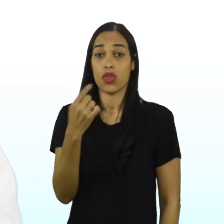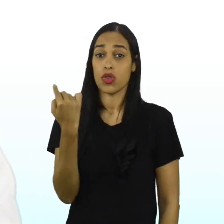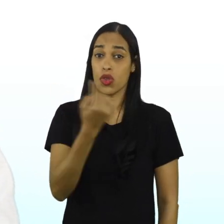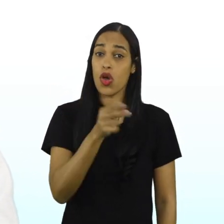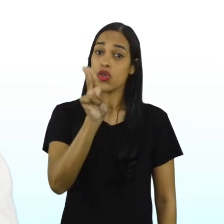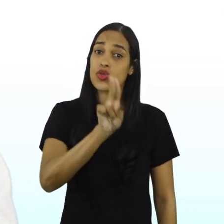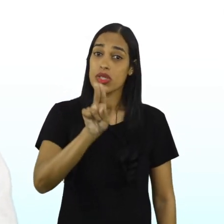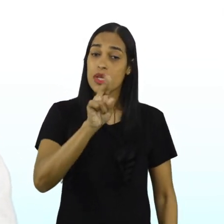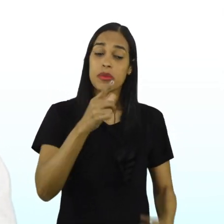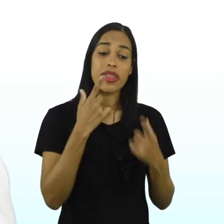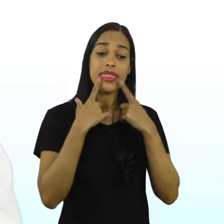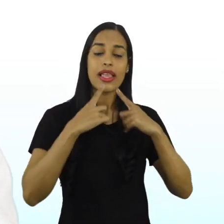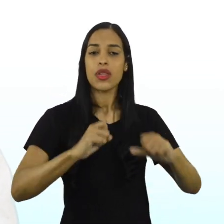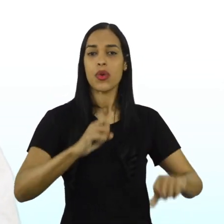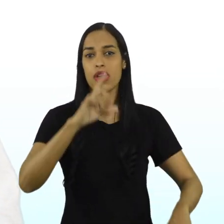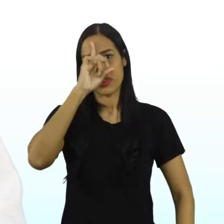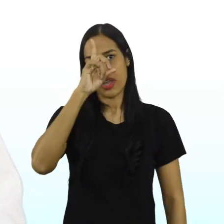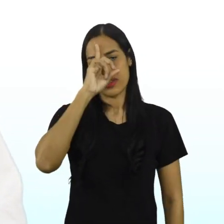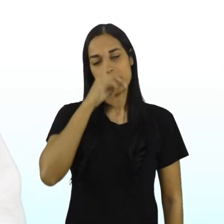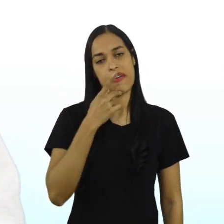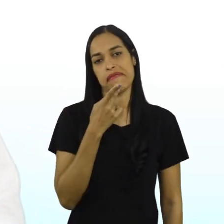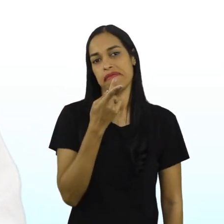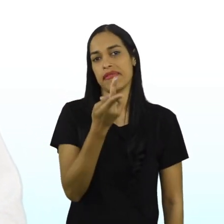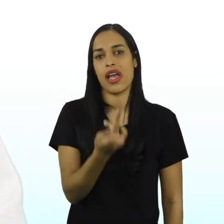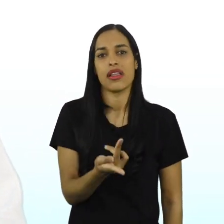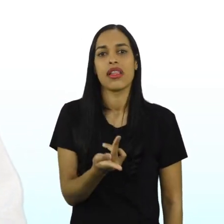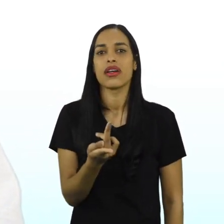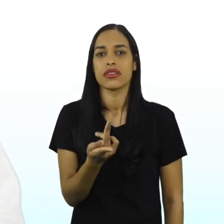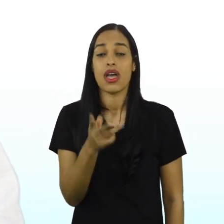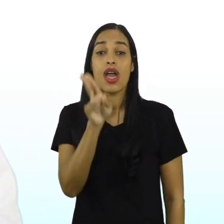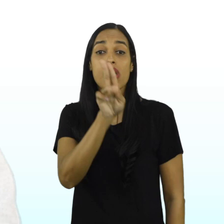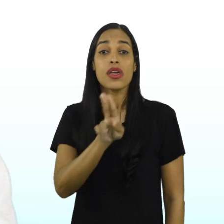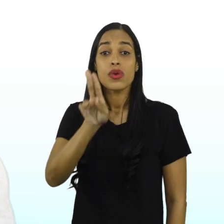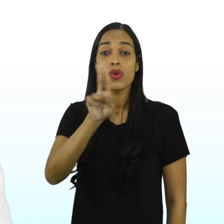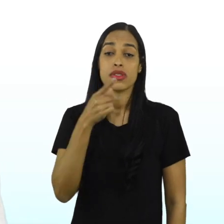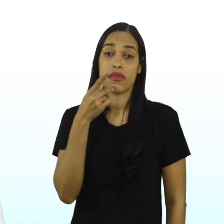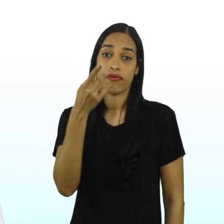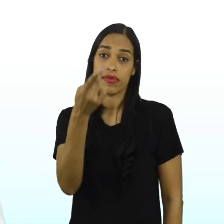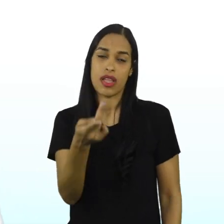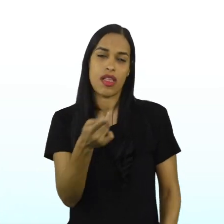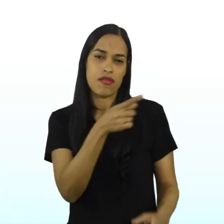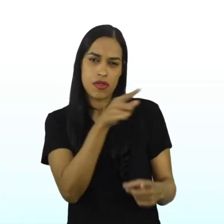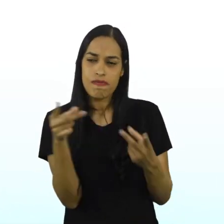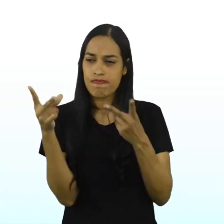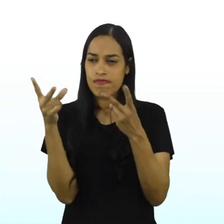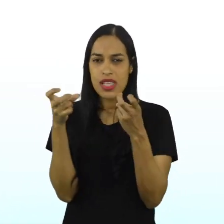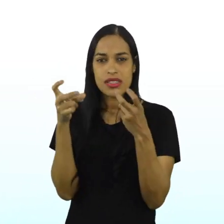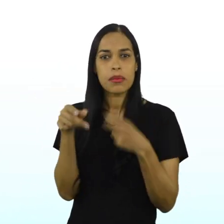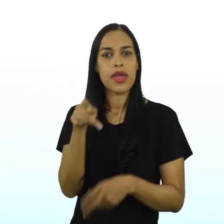Nós usamos também na linguagem falada. E quem usa bastante, você pode